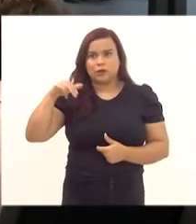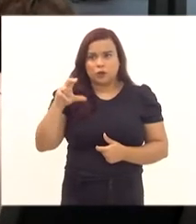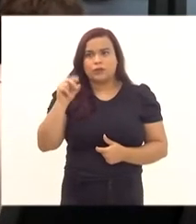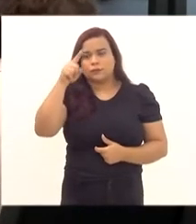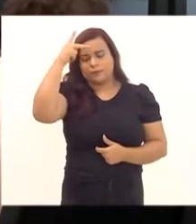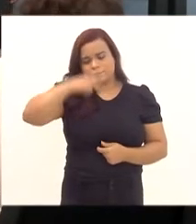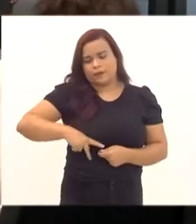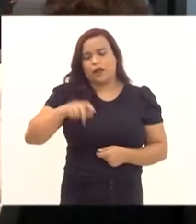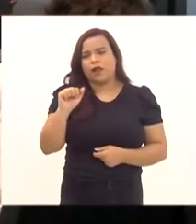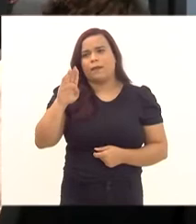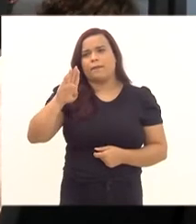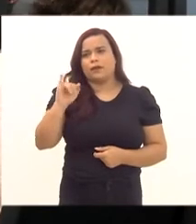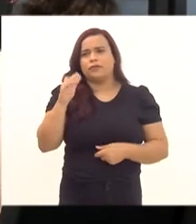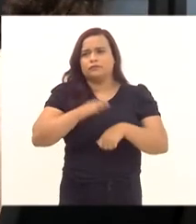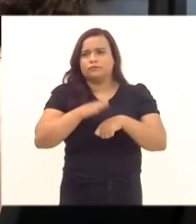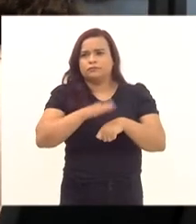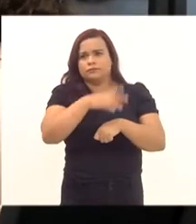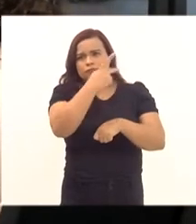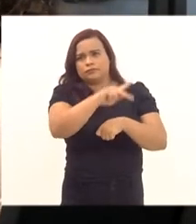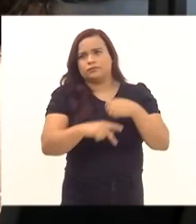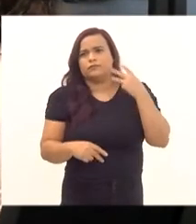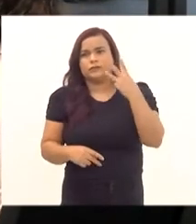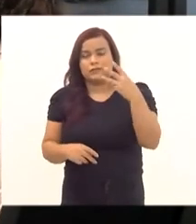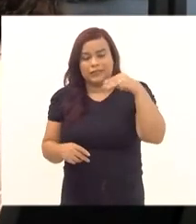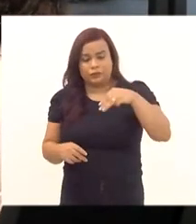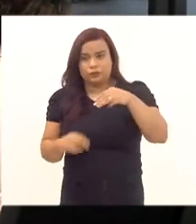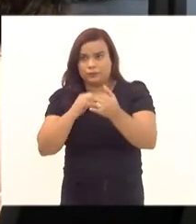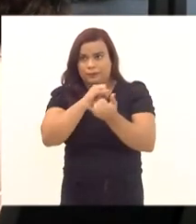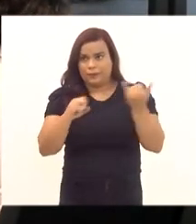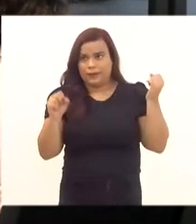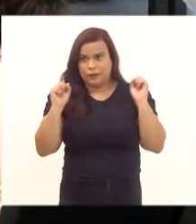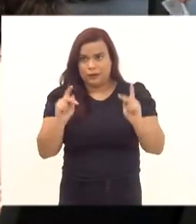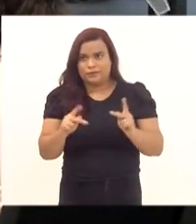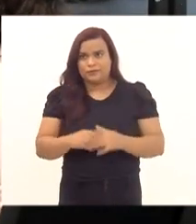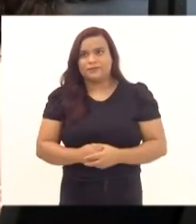da Bey para sua intervenção de três minutos e meio